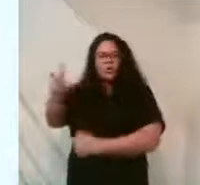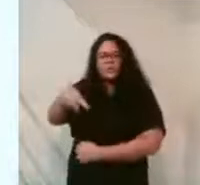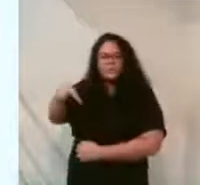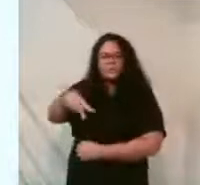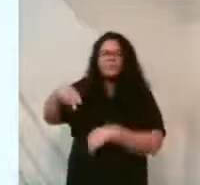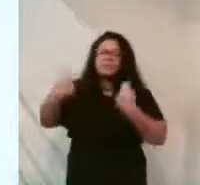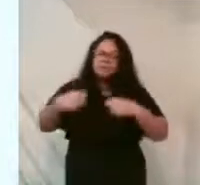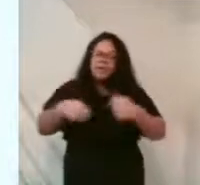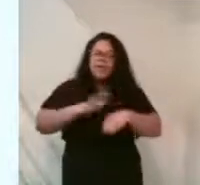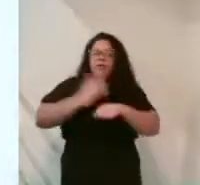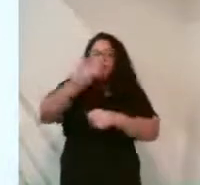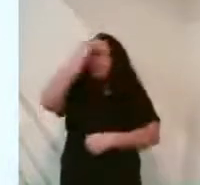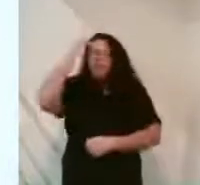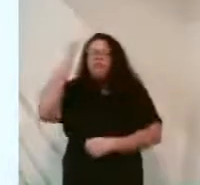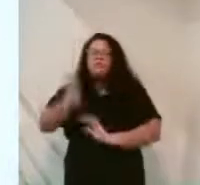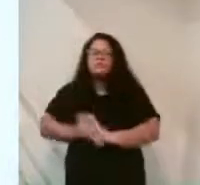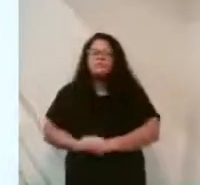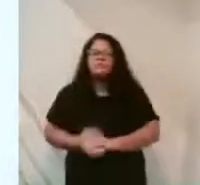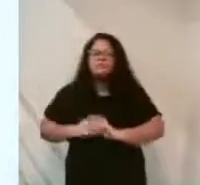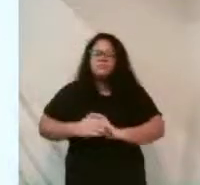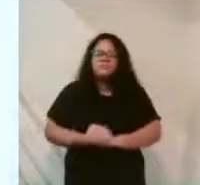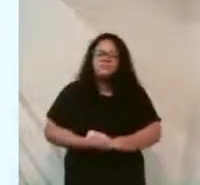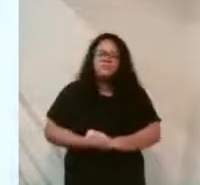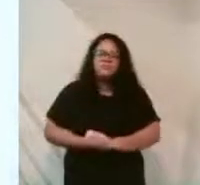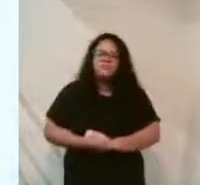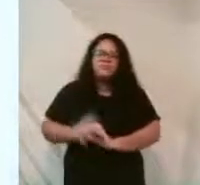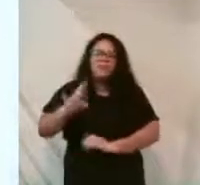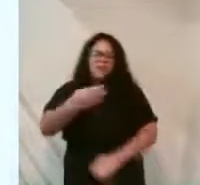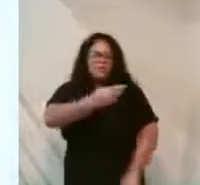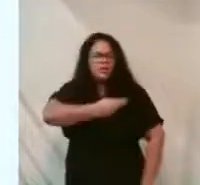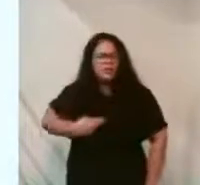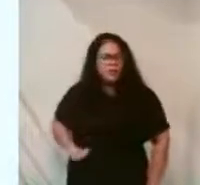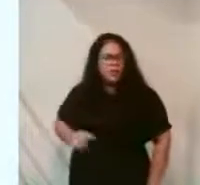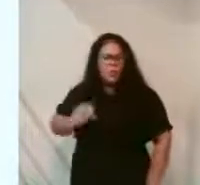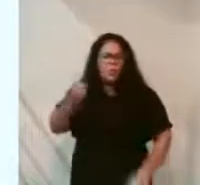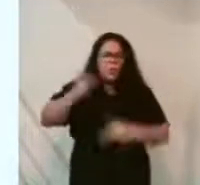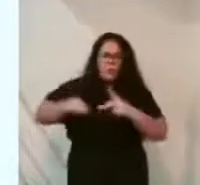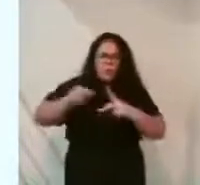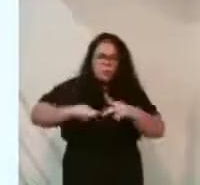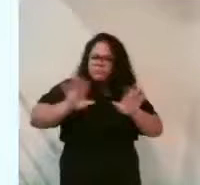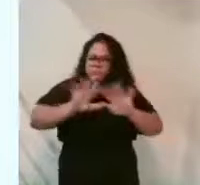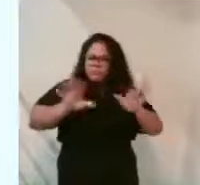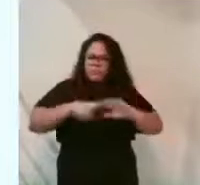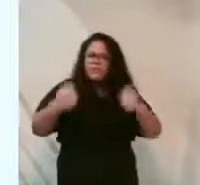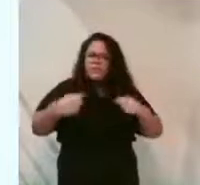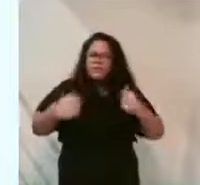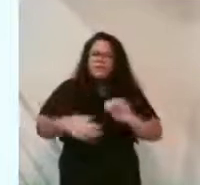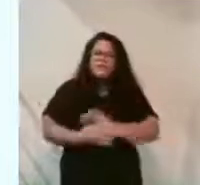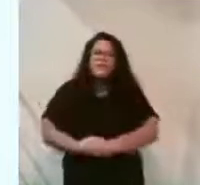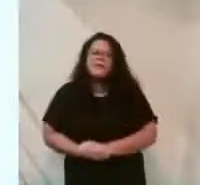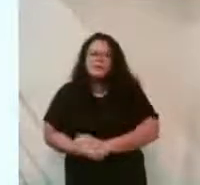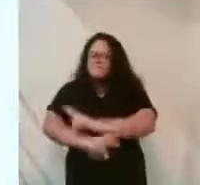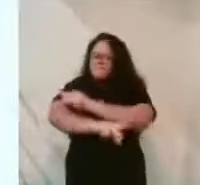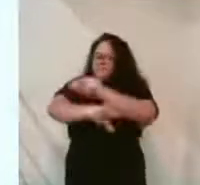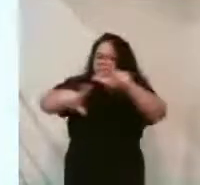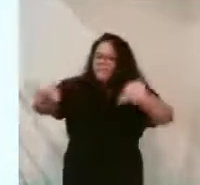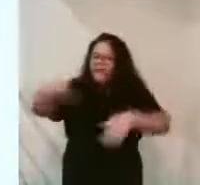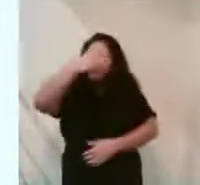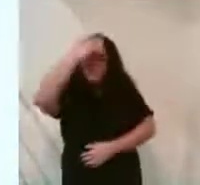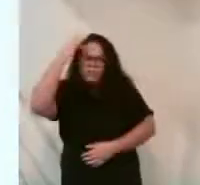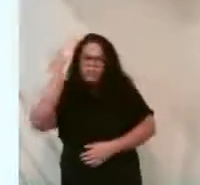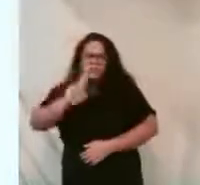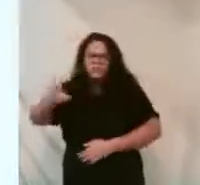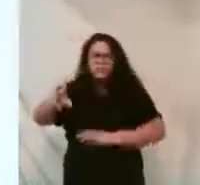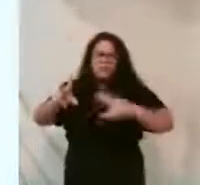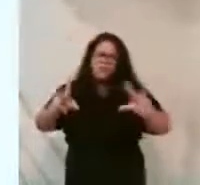somente pelo poder público ou pelo Ministério Público. É preciso diversificar a fala para que as falas possam se